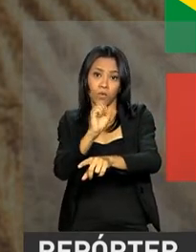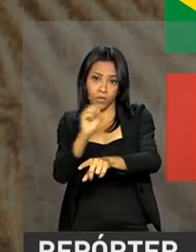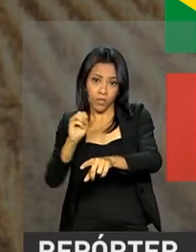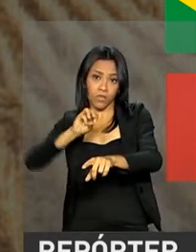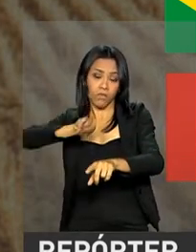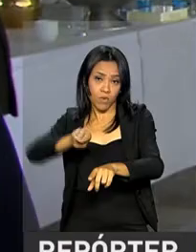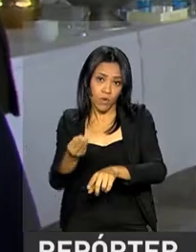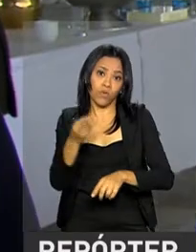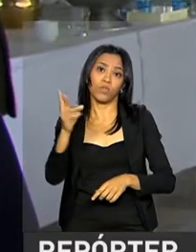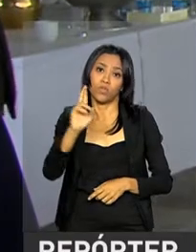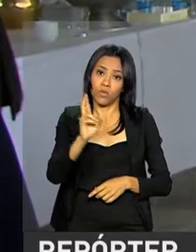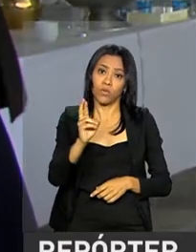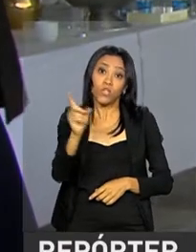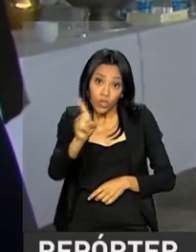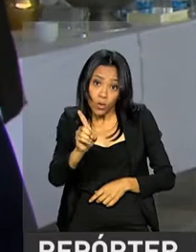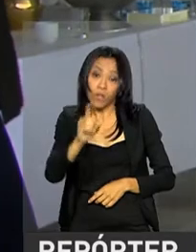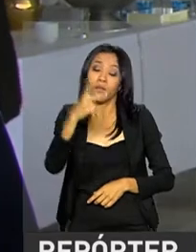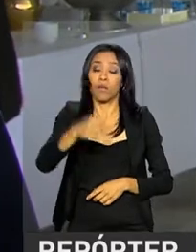US$ 1 bilhão e 800 milhões para o Brasil.